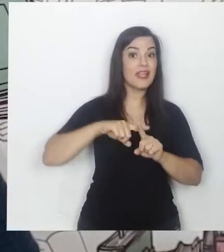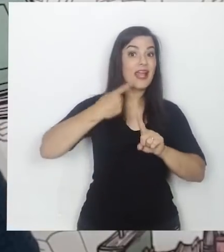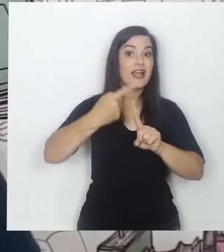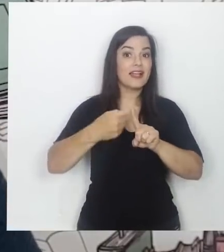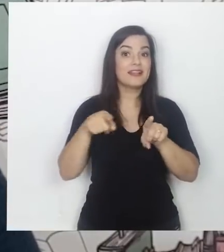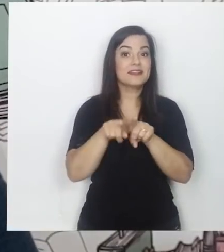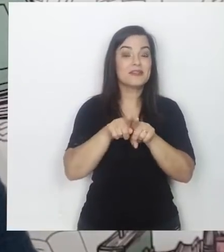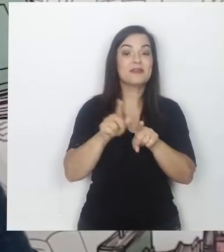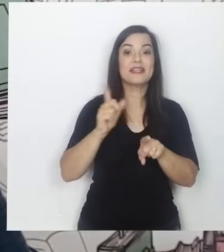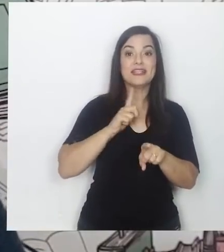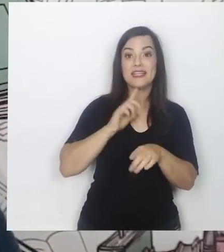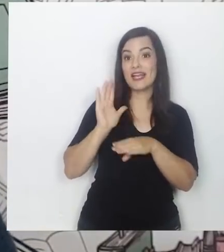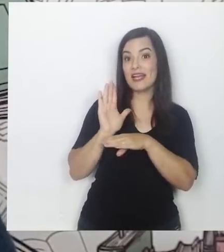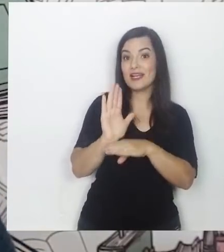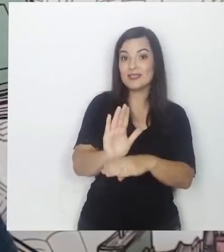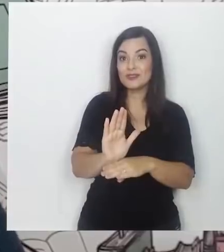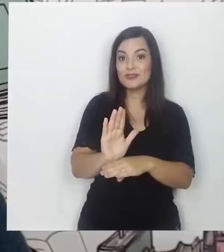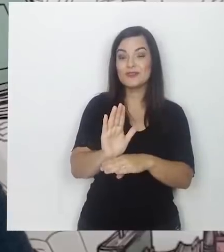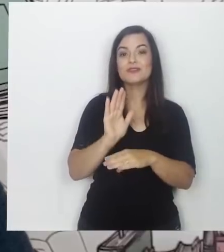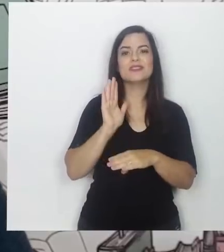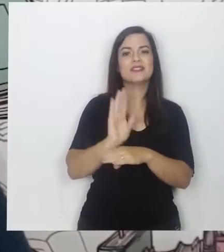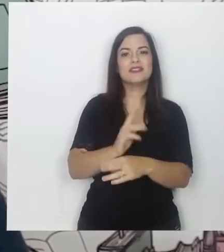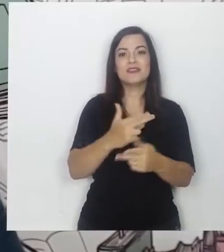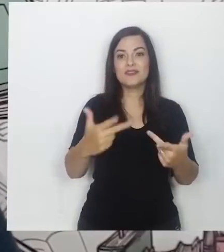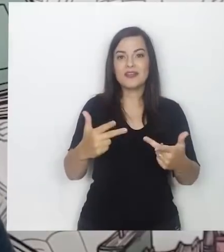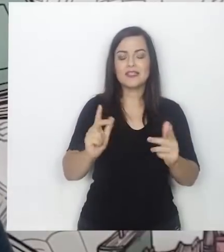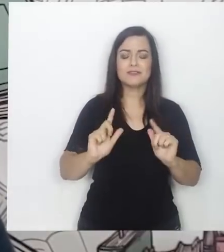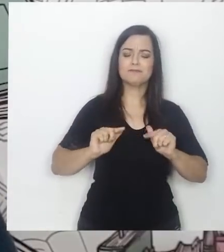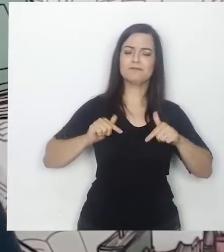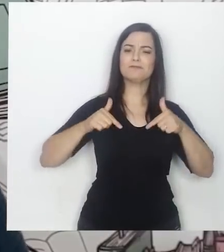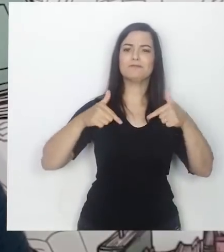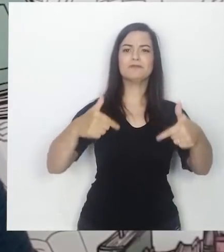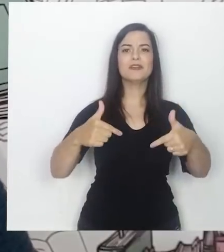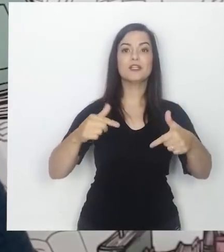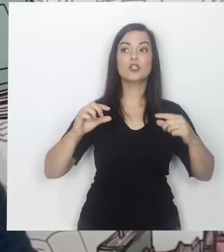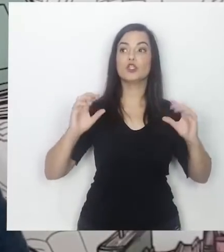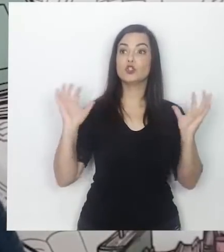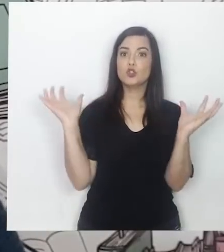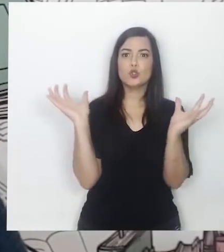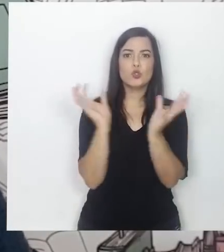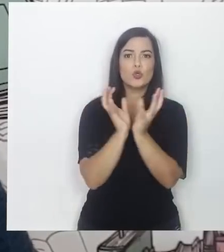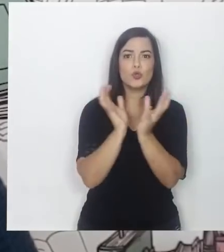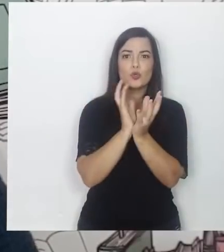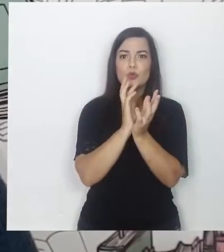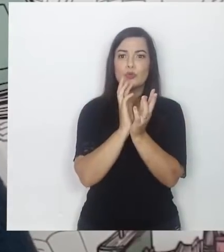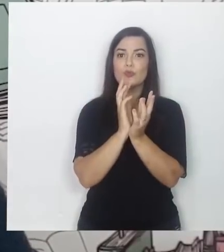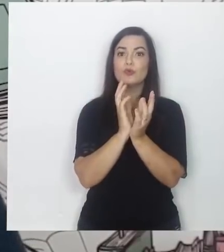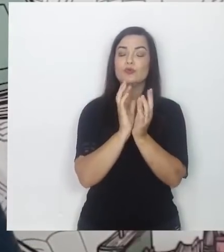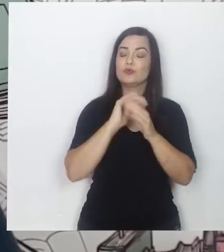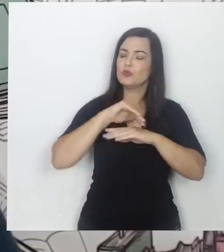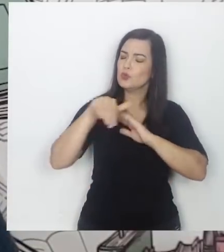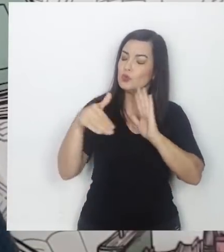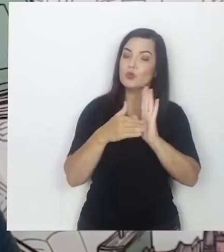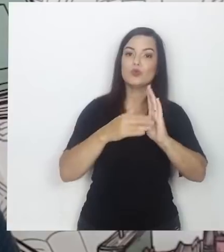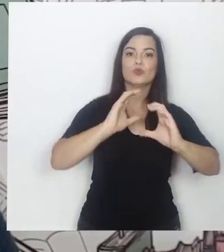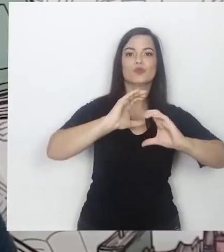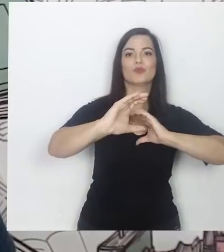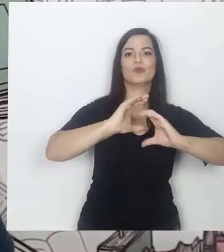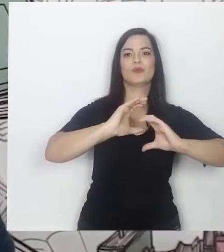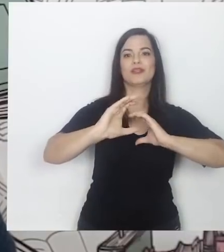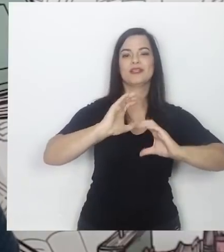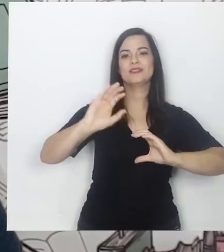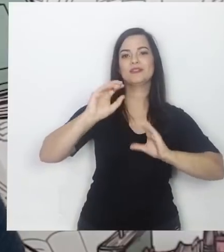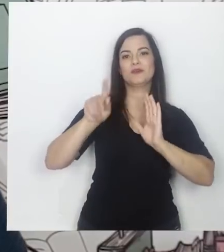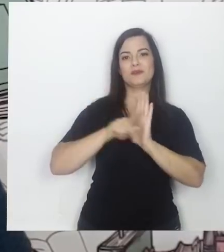a colaboração muito especial, a dedicação intensa de toda a equipe de comunicação da Secretaria